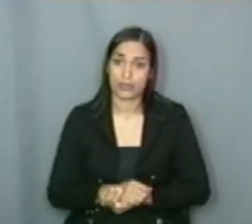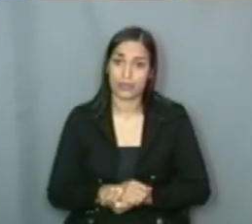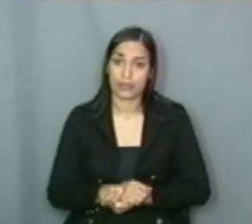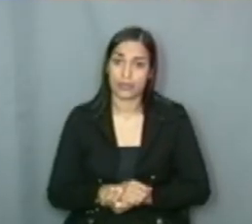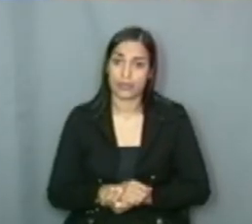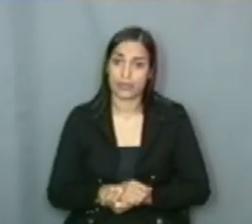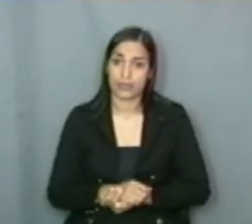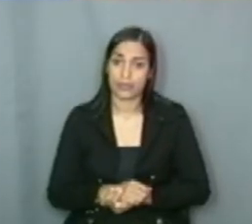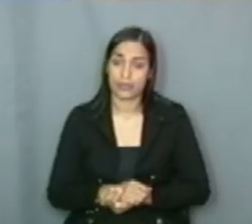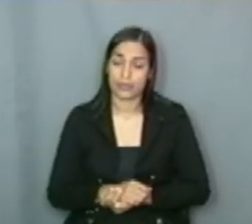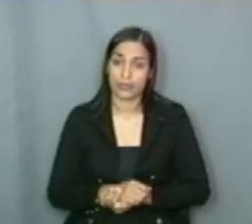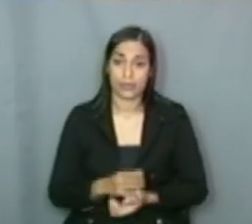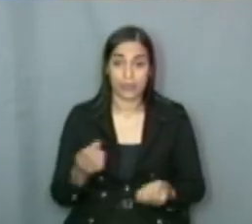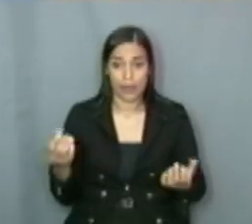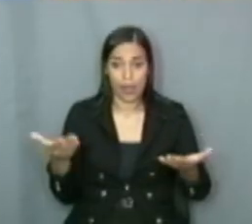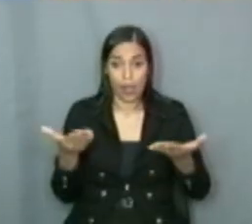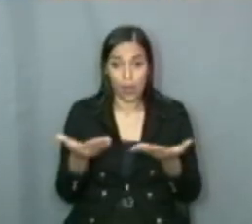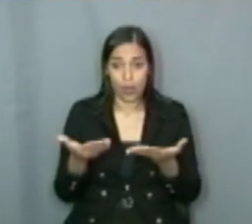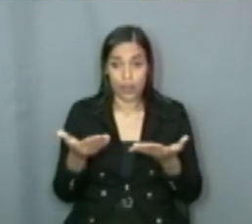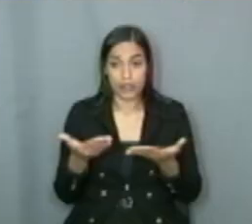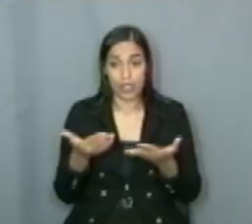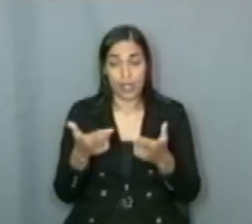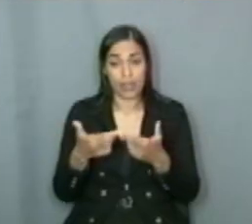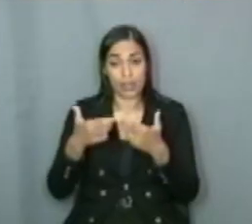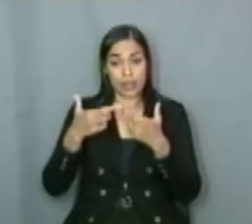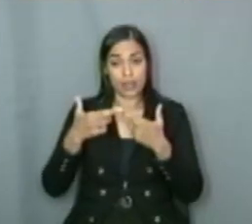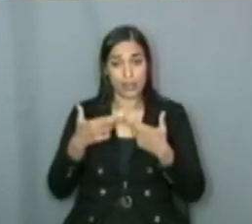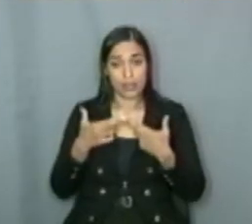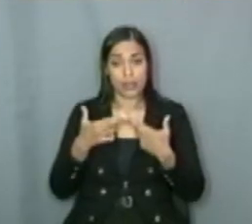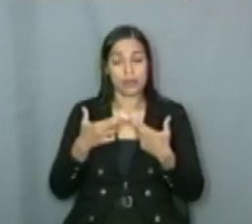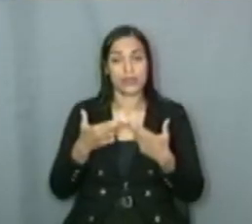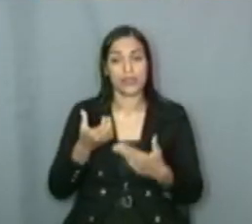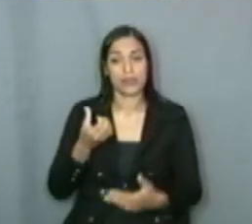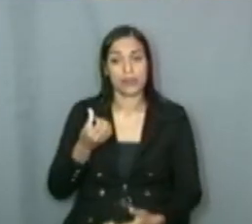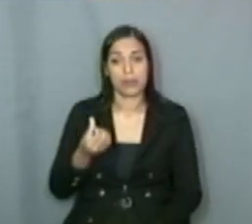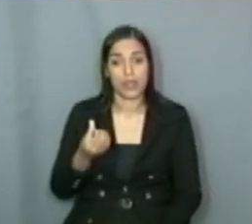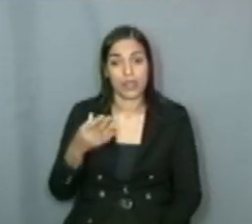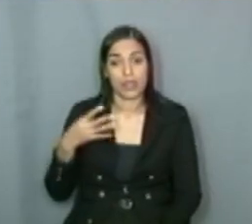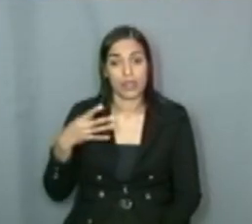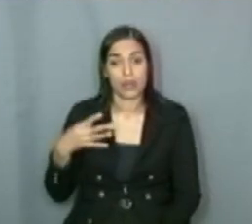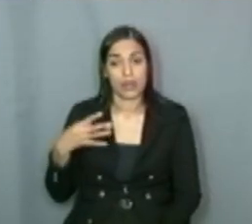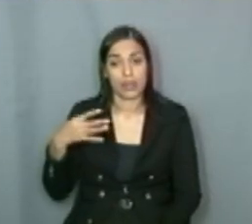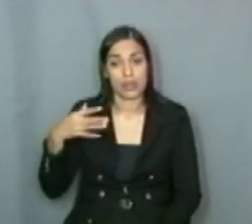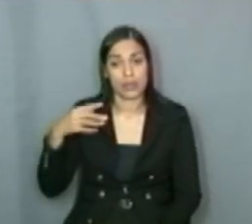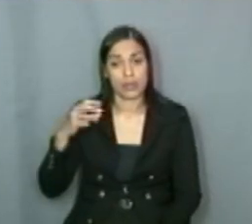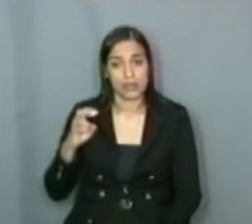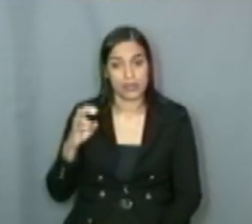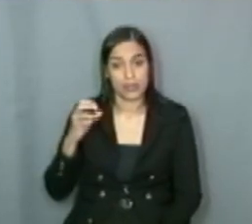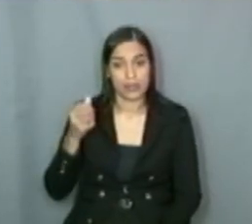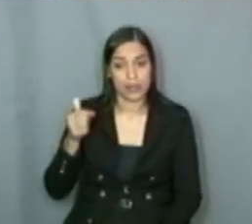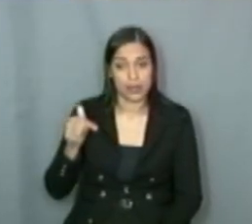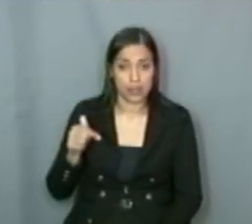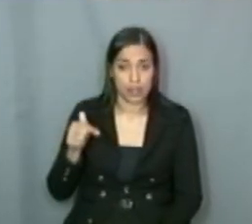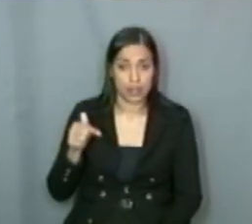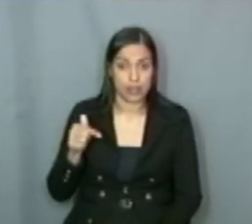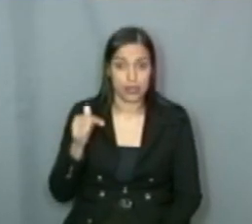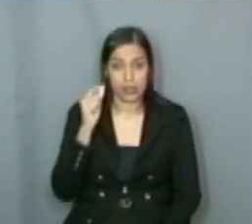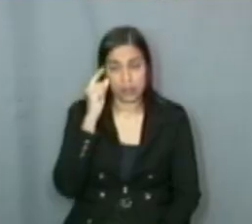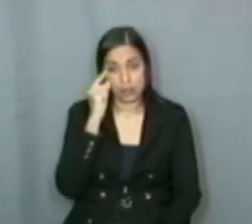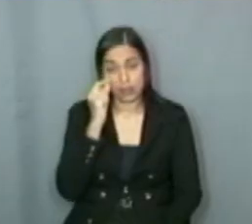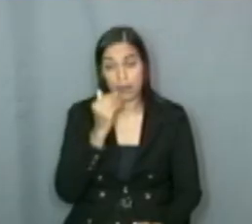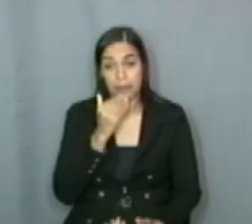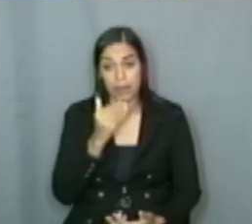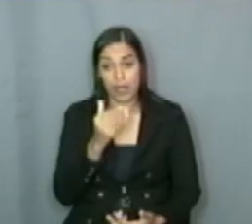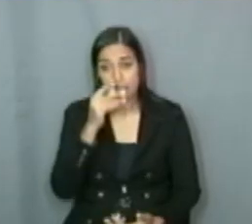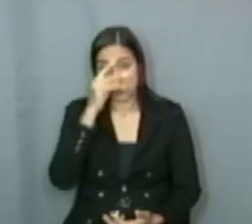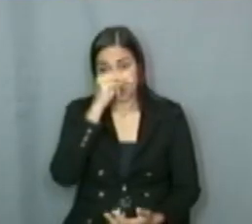Vamos lá. Vamos agora para outro requerimento. Requerimento 6457. Esse eu dirijo uma indicação